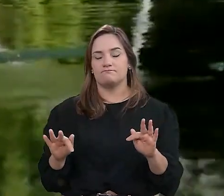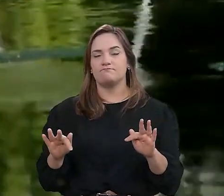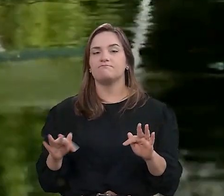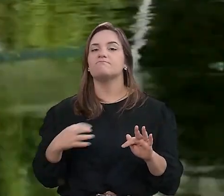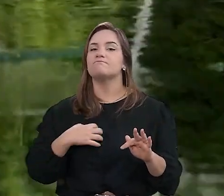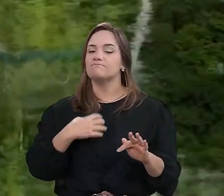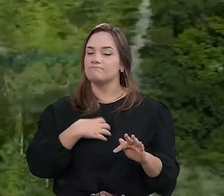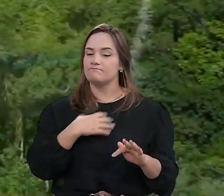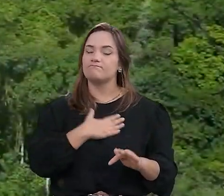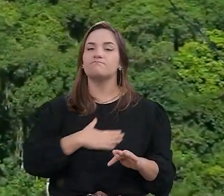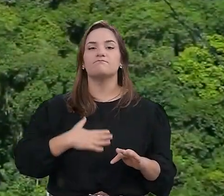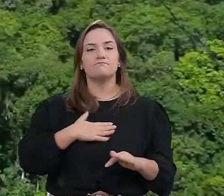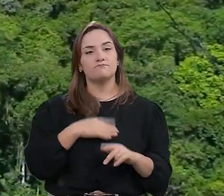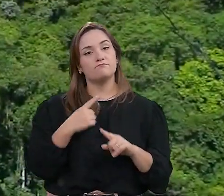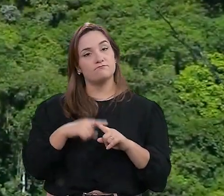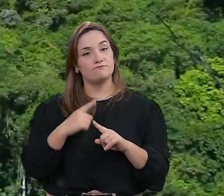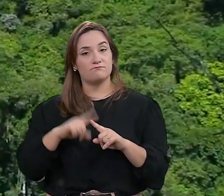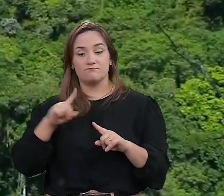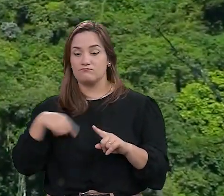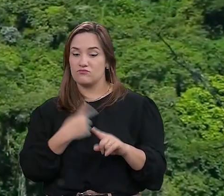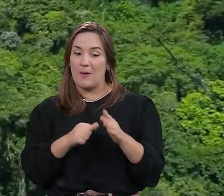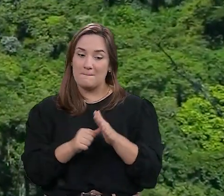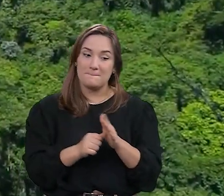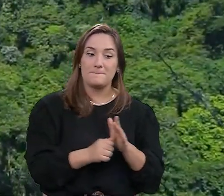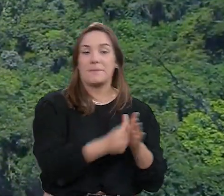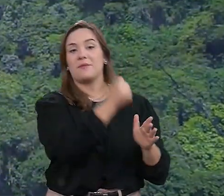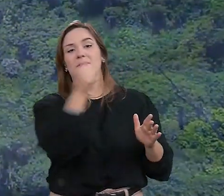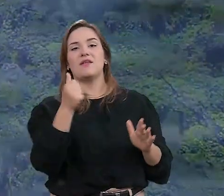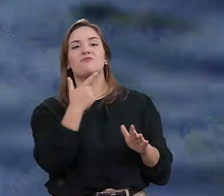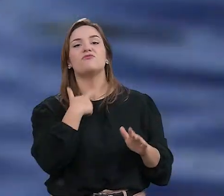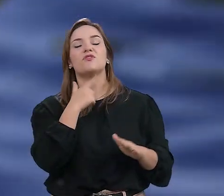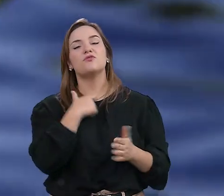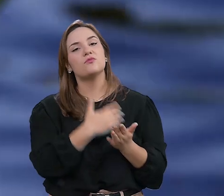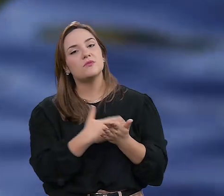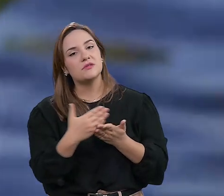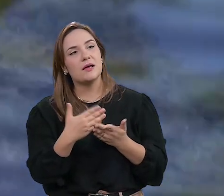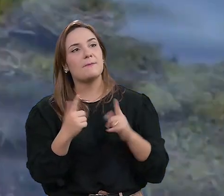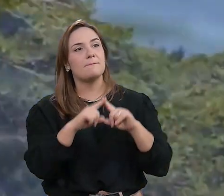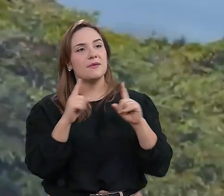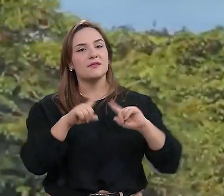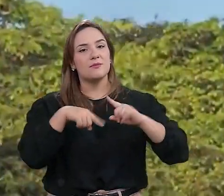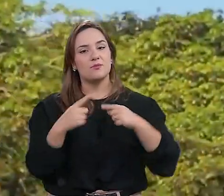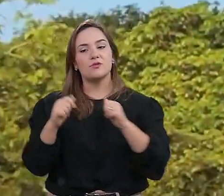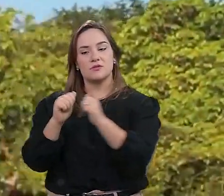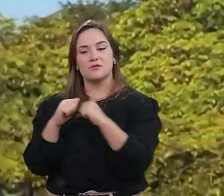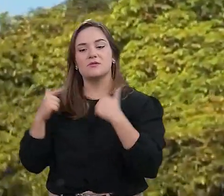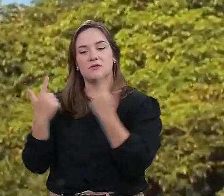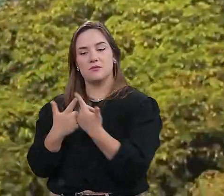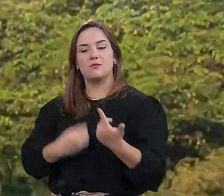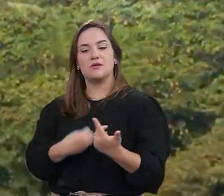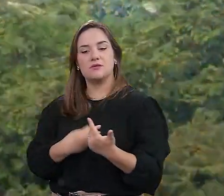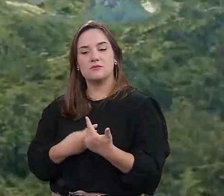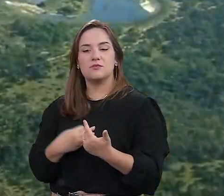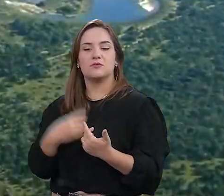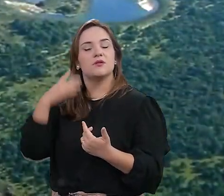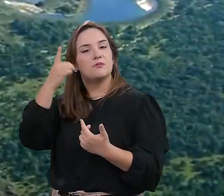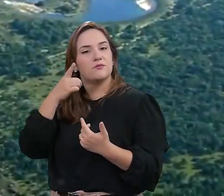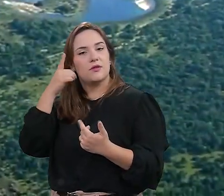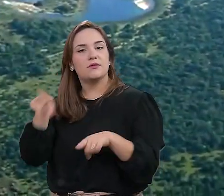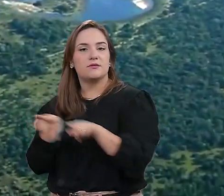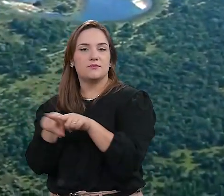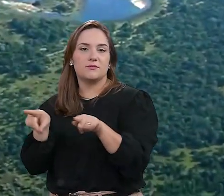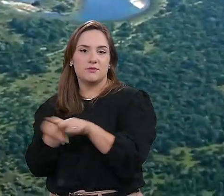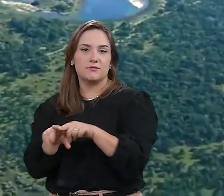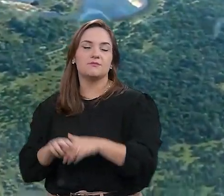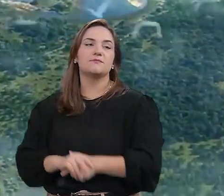satisfeito, porque nós demos o pontapé inicial, né? E depois toda a casa se envolveu, os deputados, né? E aí